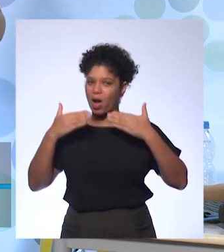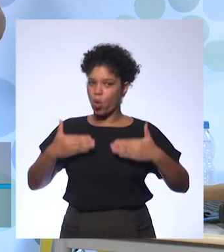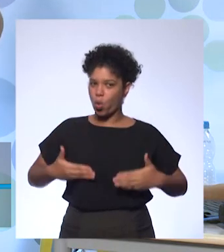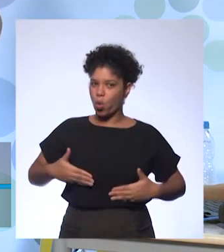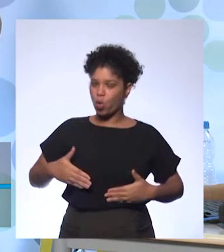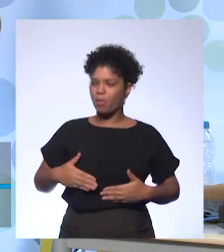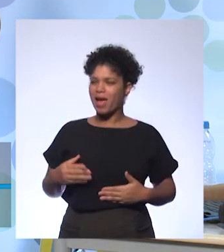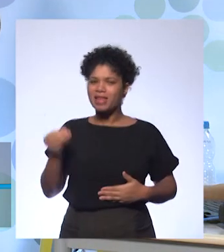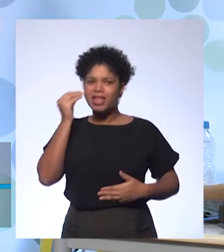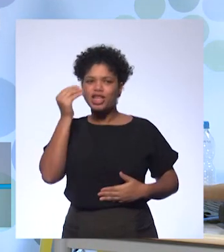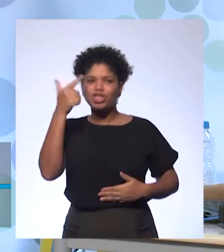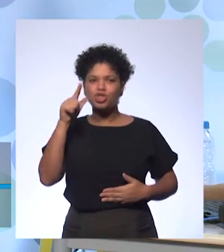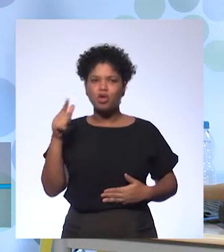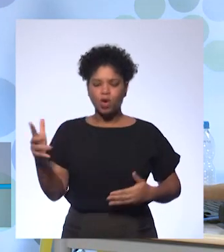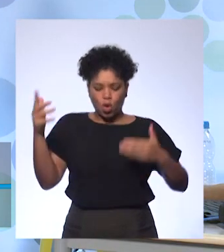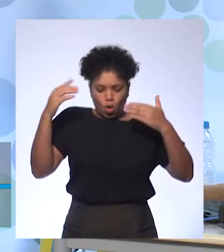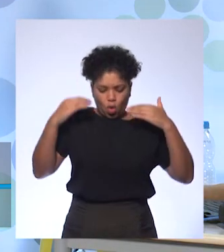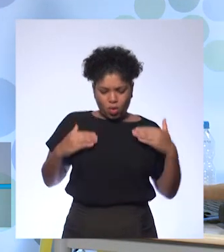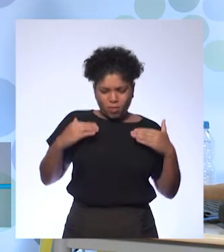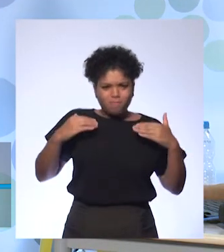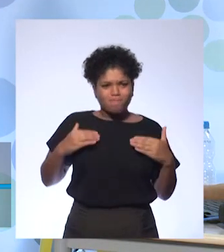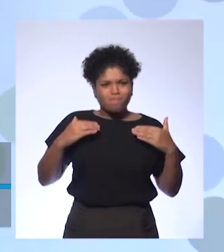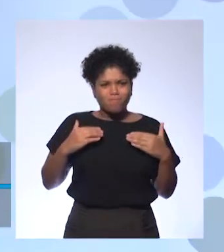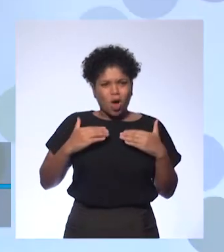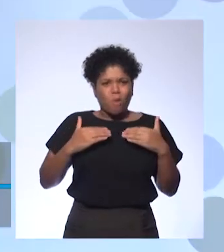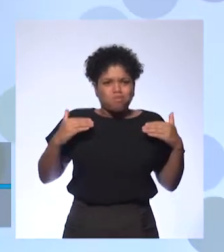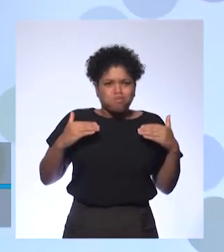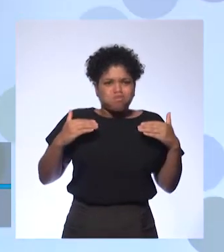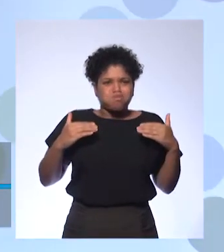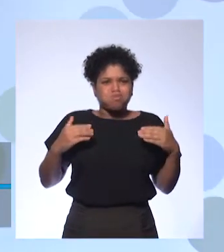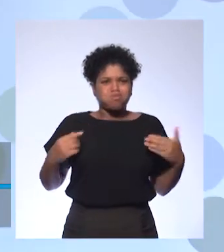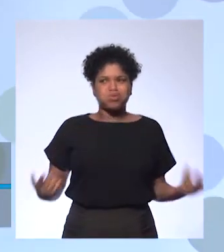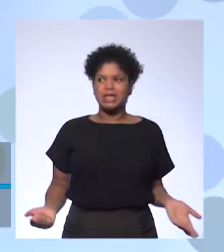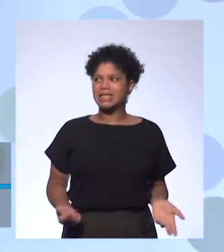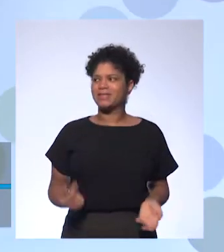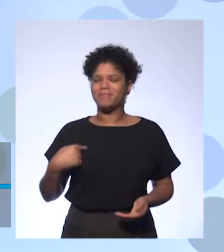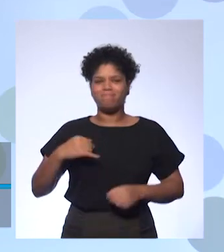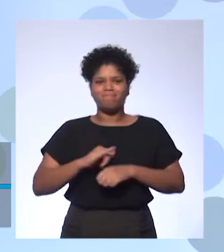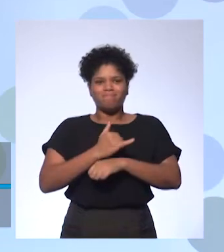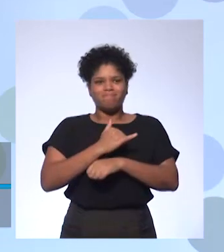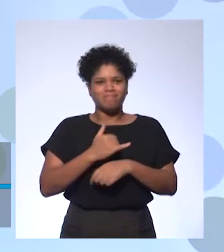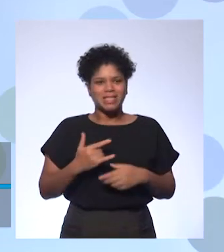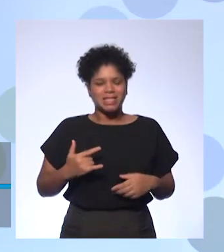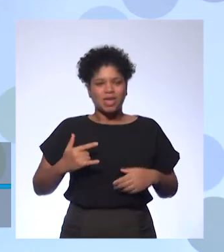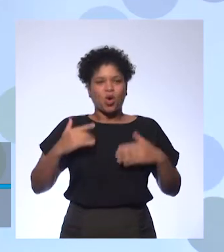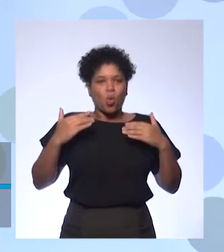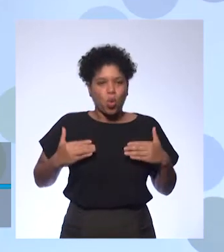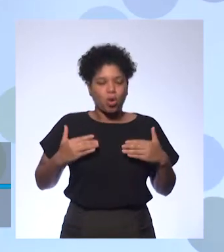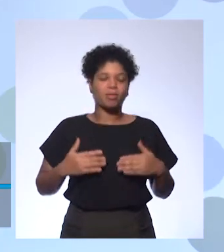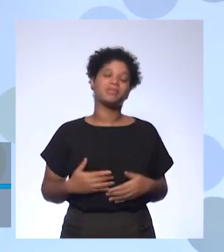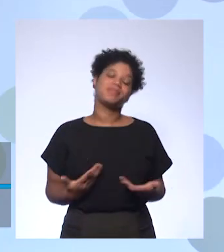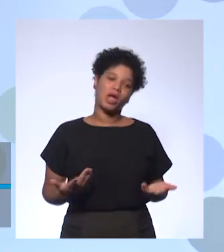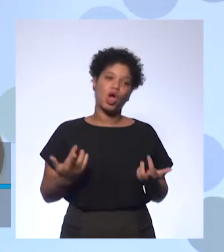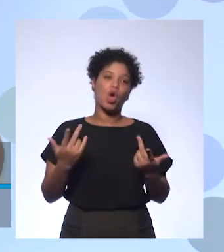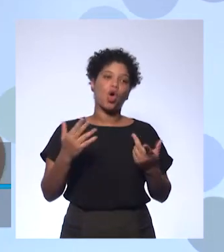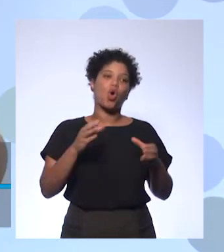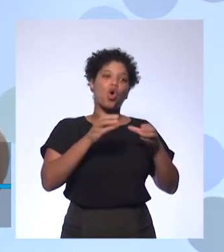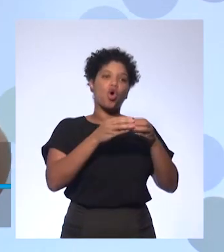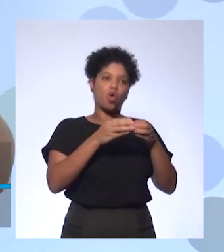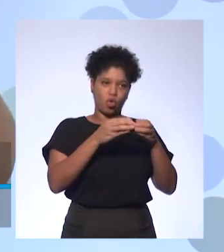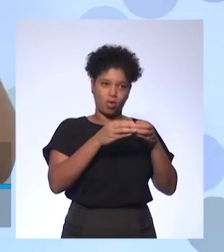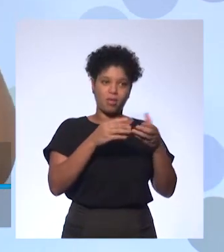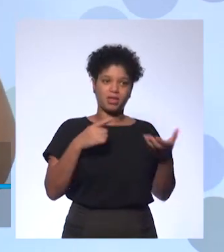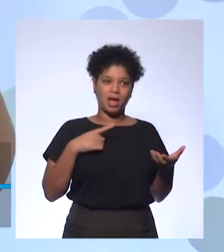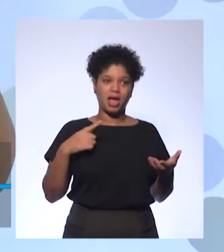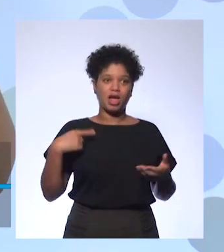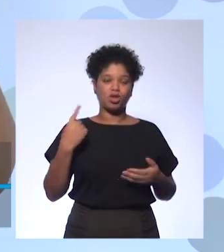não cabe mais ali. Né? Então, o que acontece? Quando esses indivíduos têm esse esqueleto rígido, né, a gente, no nosso caso, a